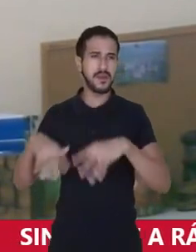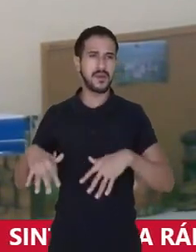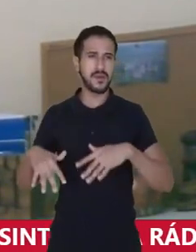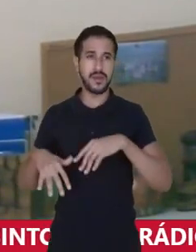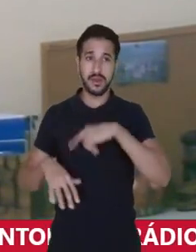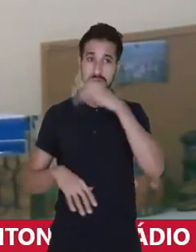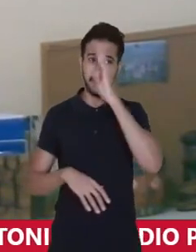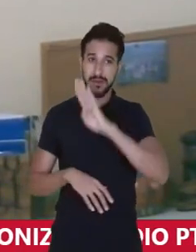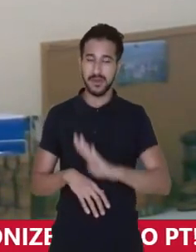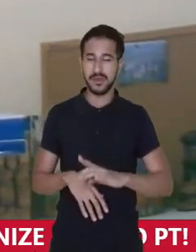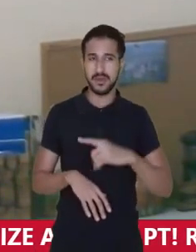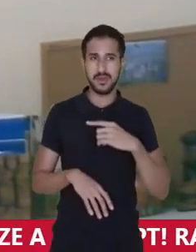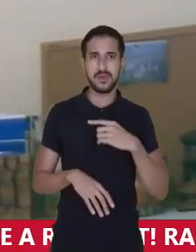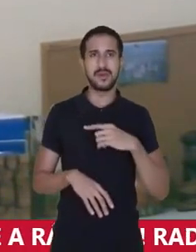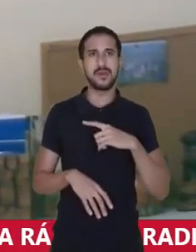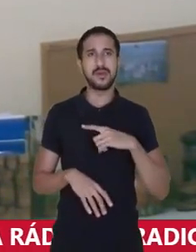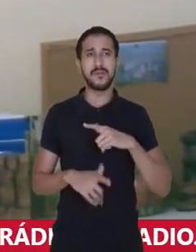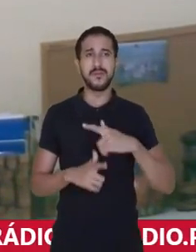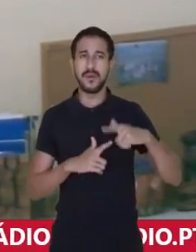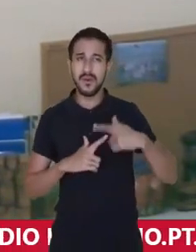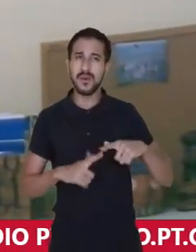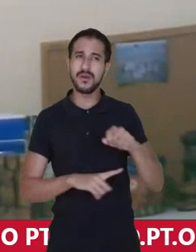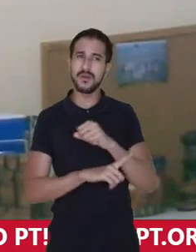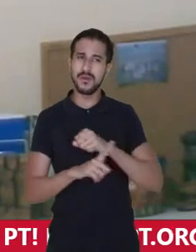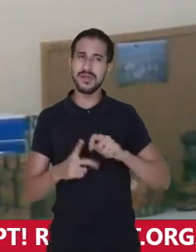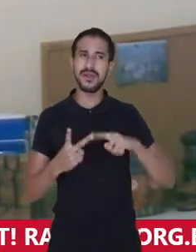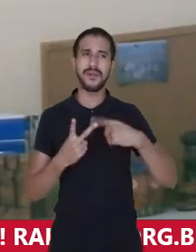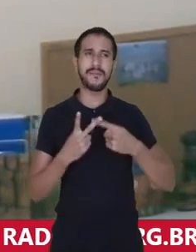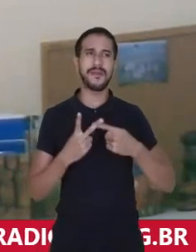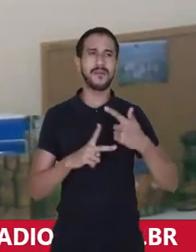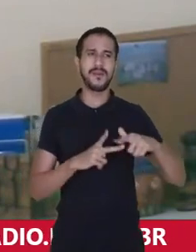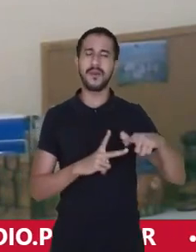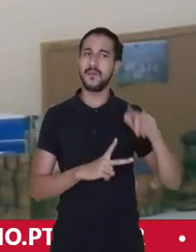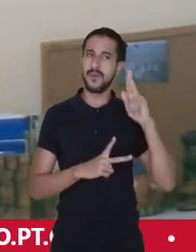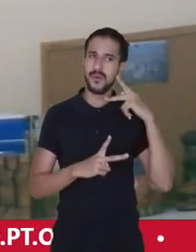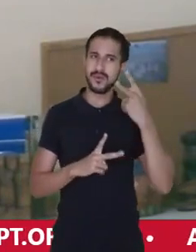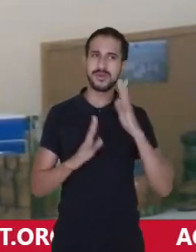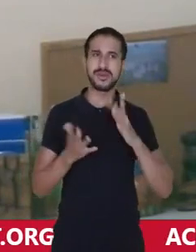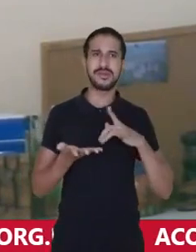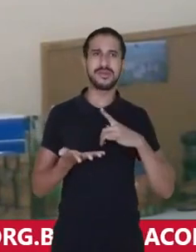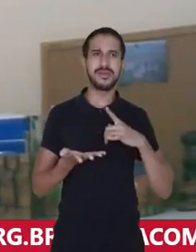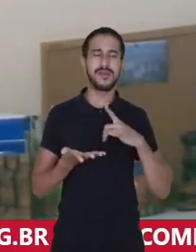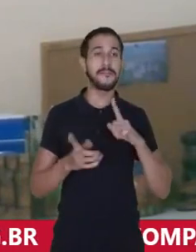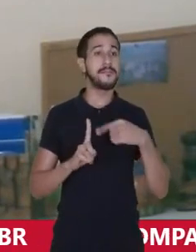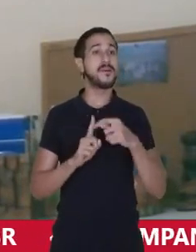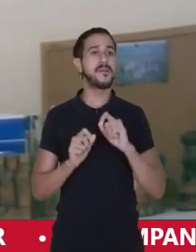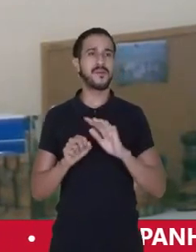nosso caso, né, já numa crise social e crise política, né, que se abate